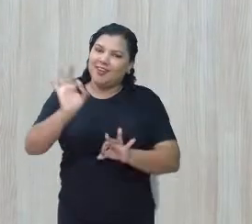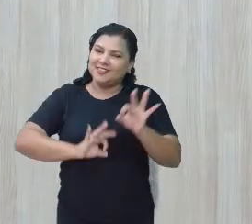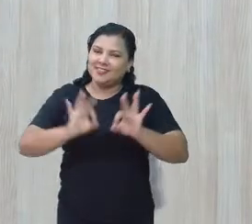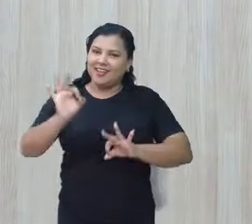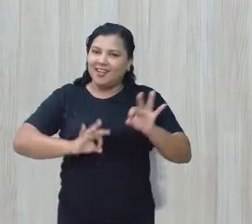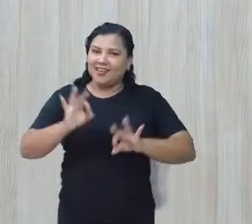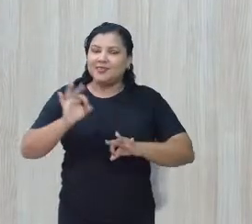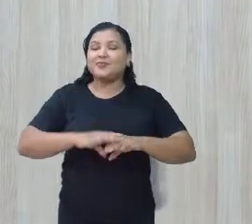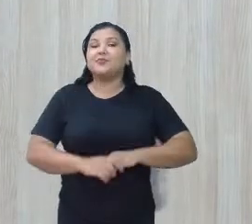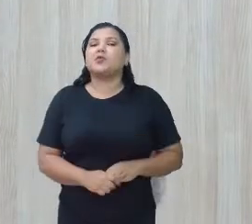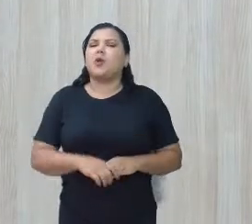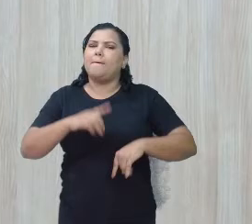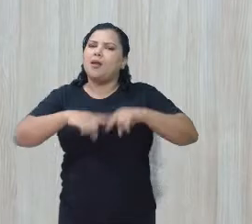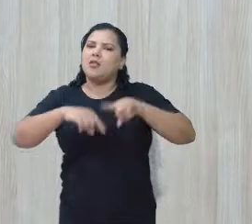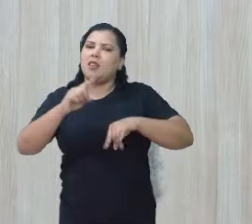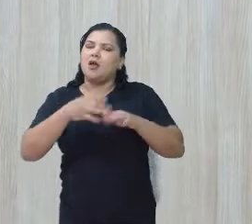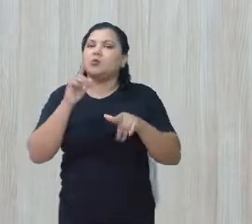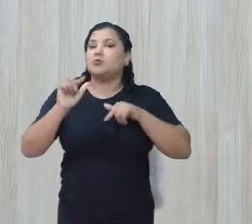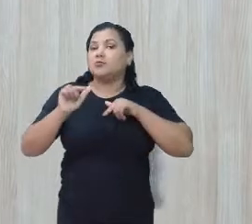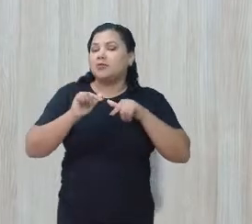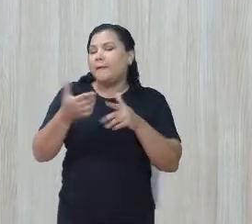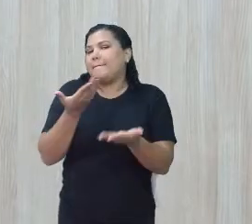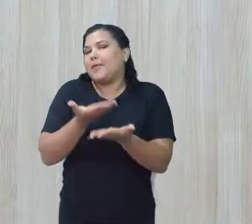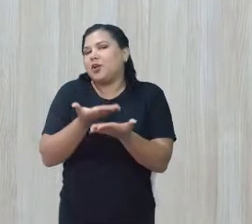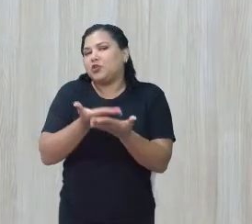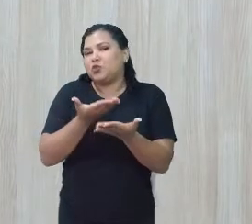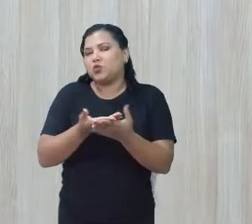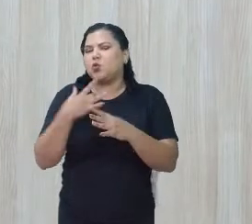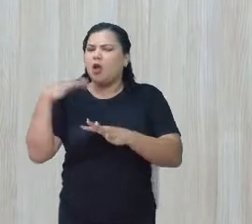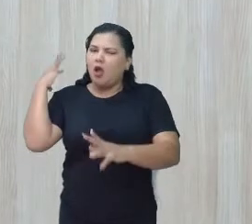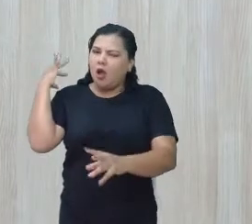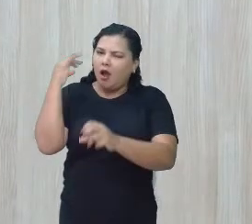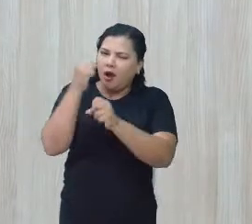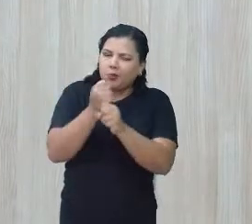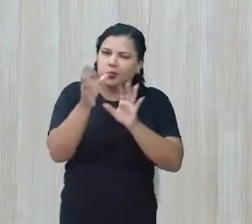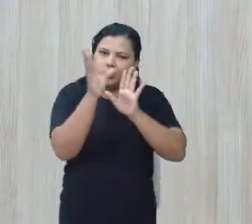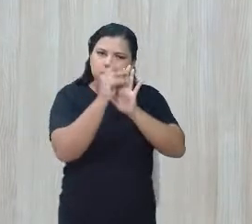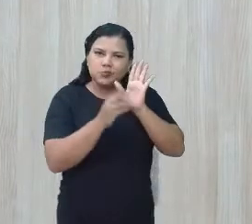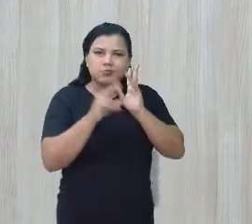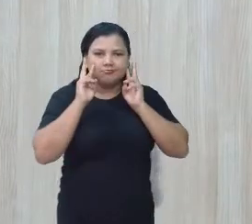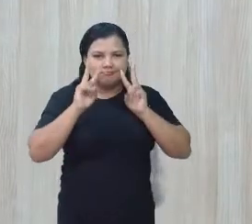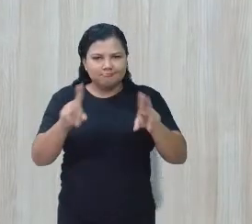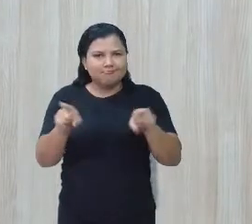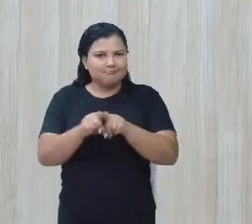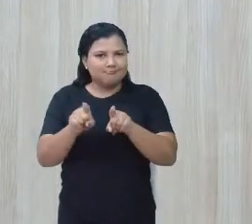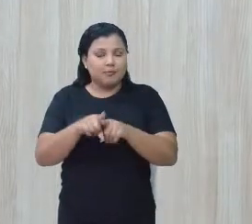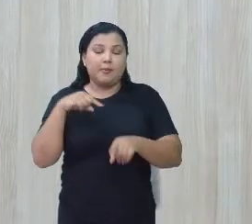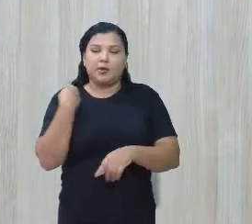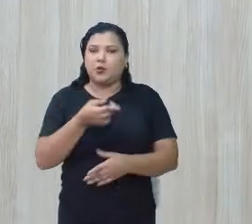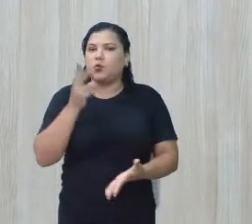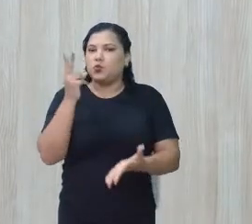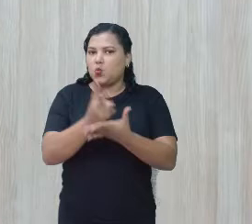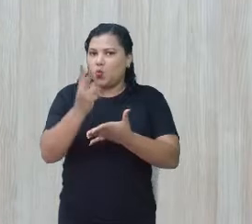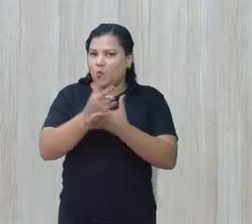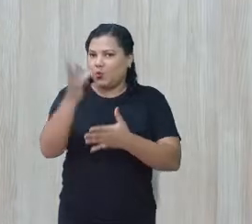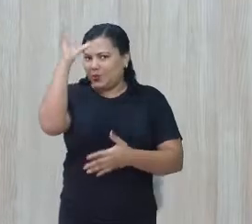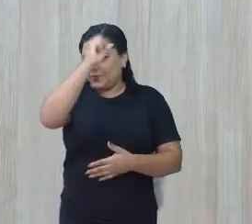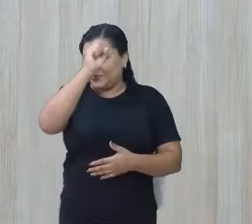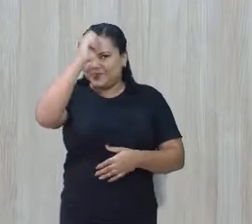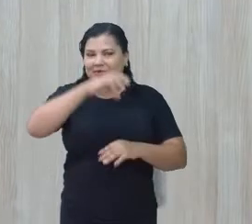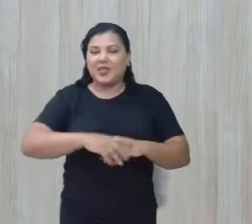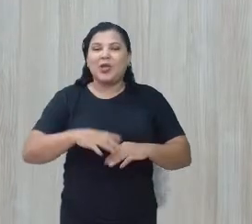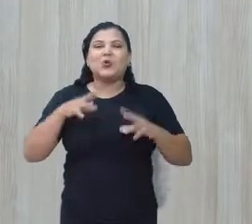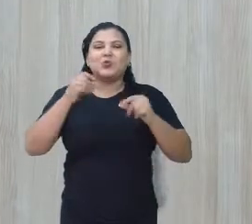os objetos de estudo, dar uma olhadinha na revisão de alguns conteúdos, né, para a gente continuar aprendendo por aqui, tá certo?